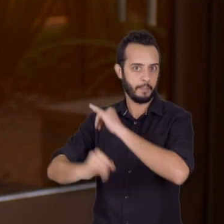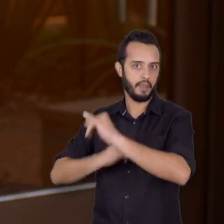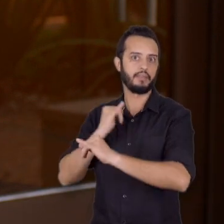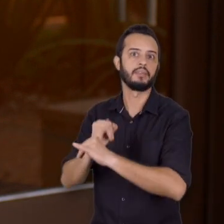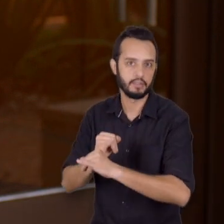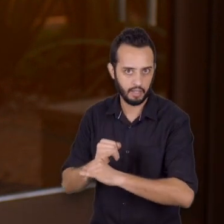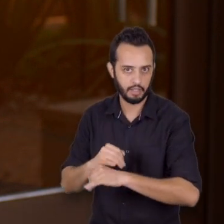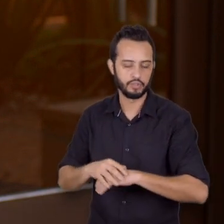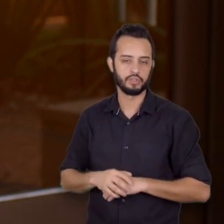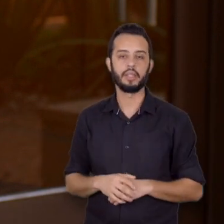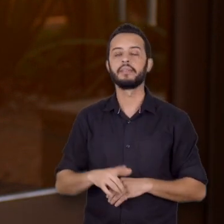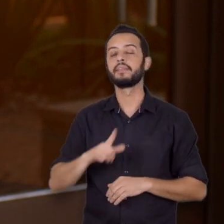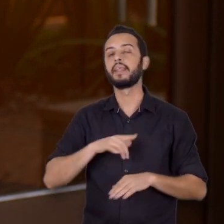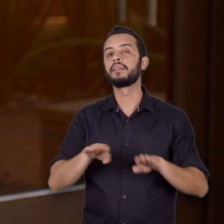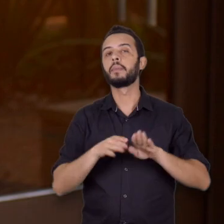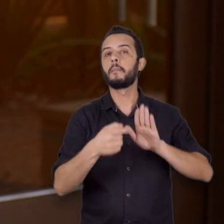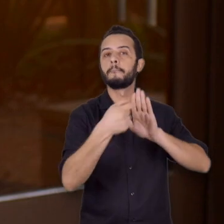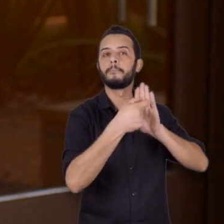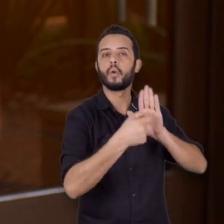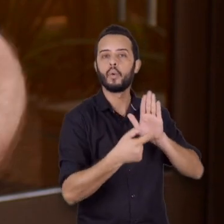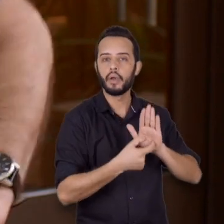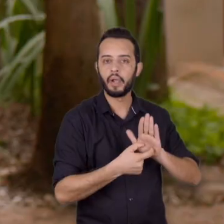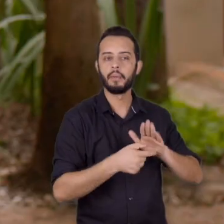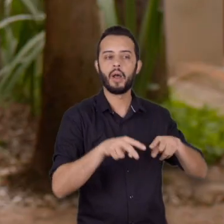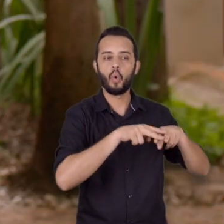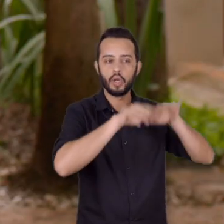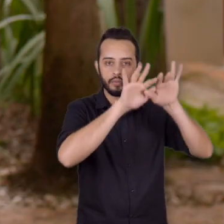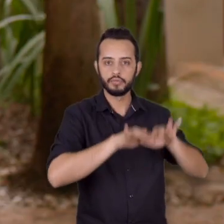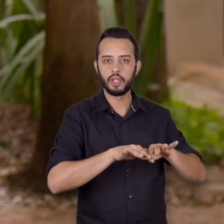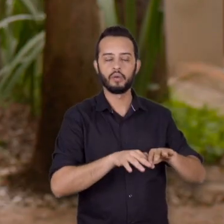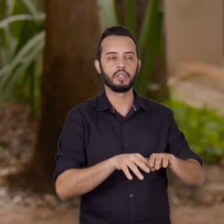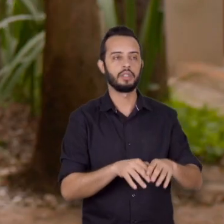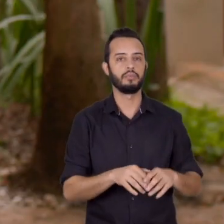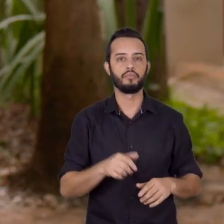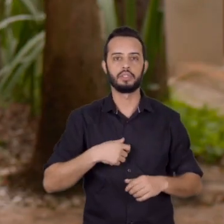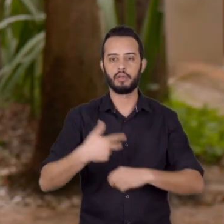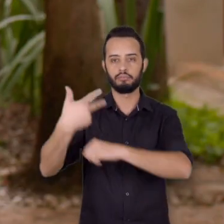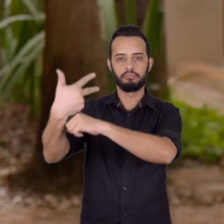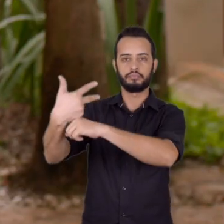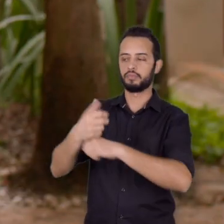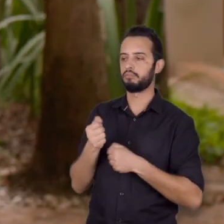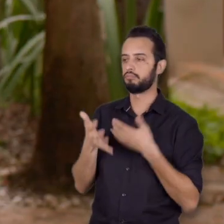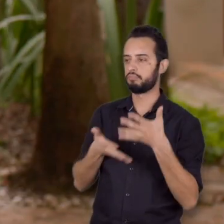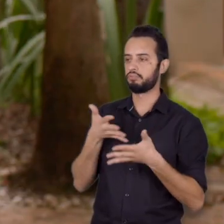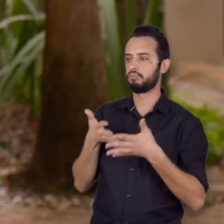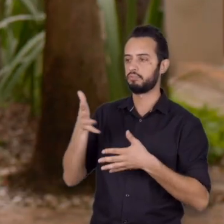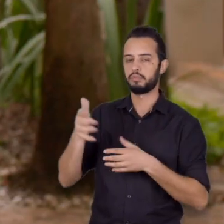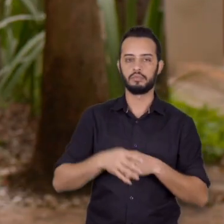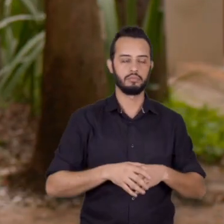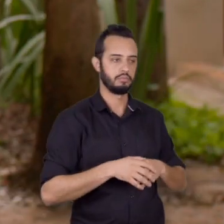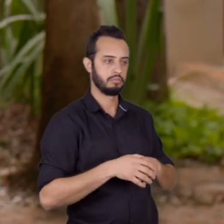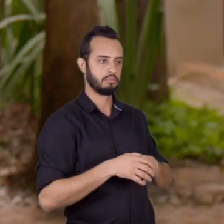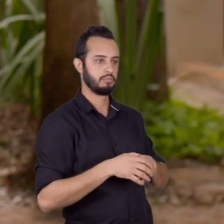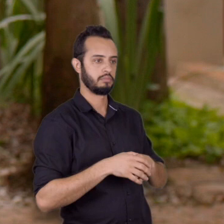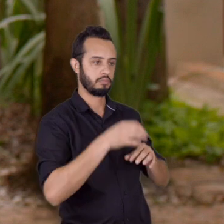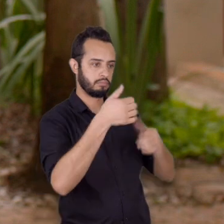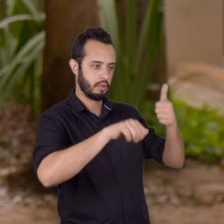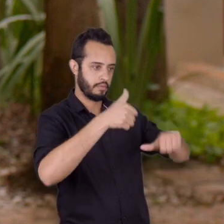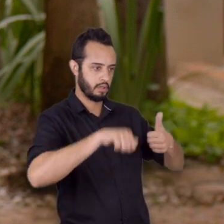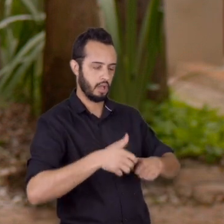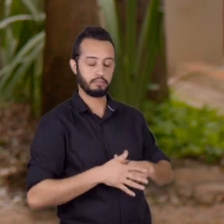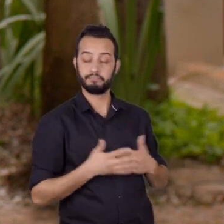ter inteligências artificiais que corrigem, né, e dão nota. O que vai acontecer com quase certeza? As pessoas não